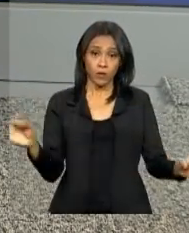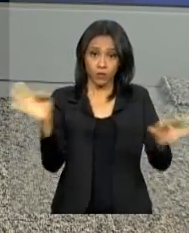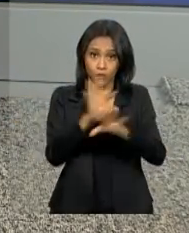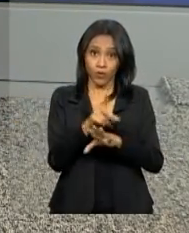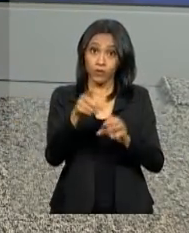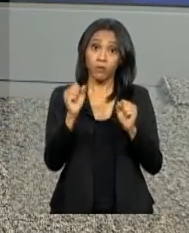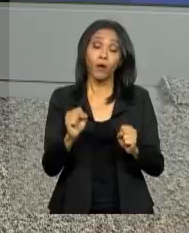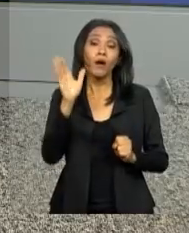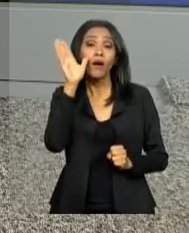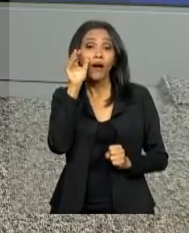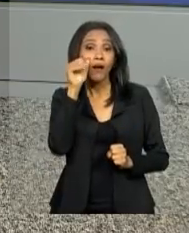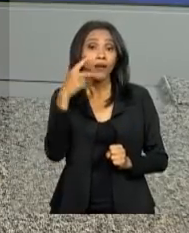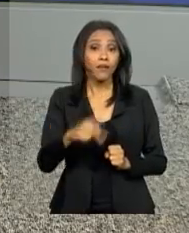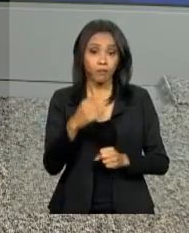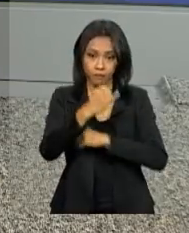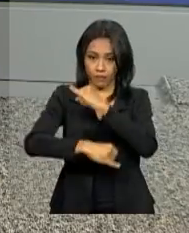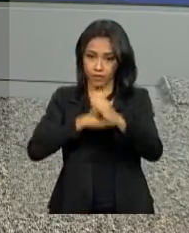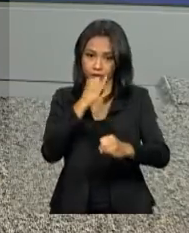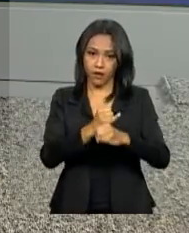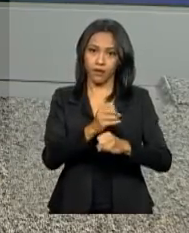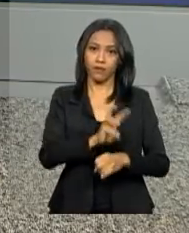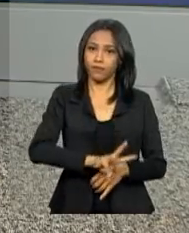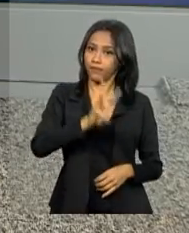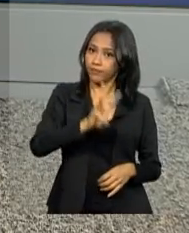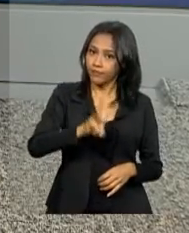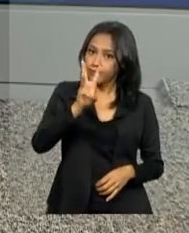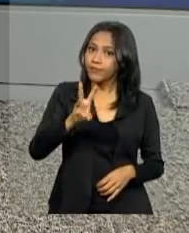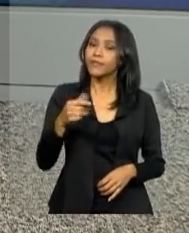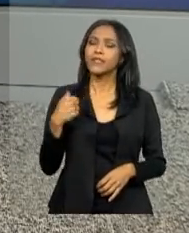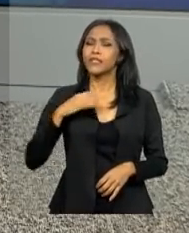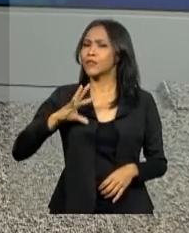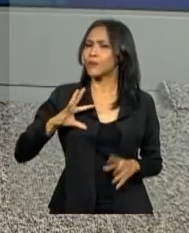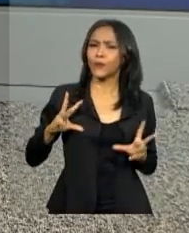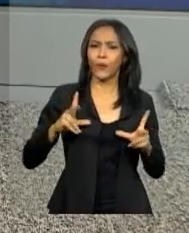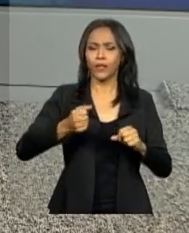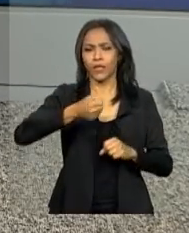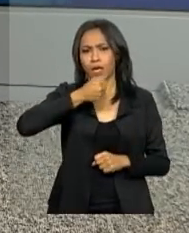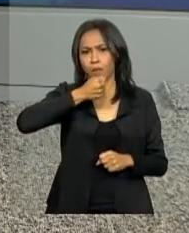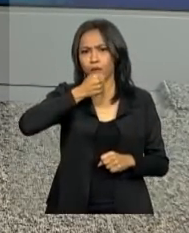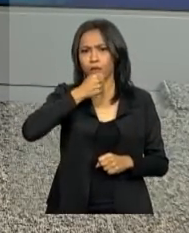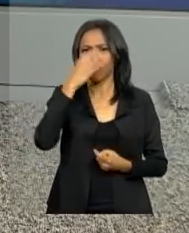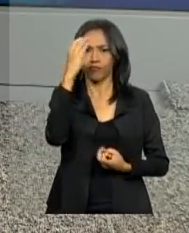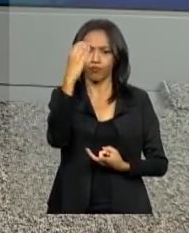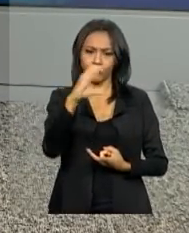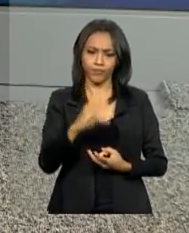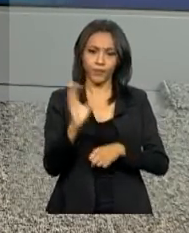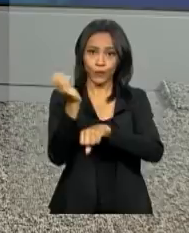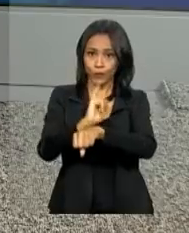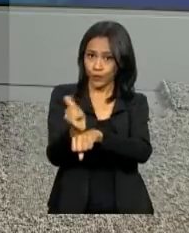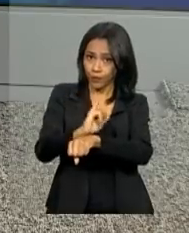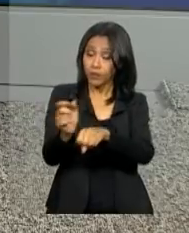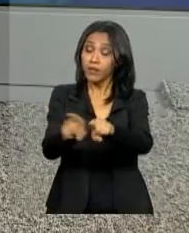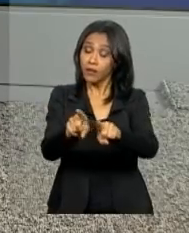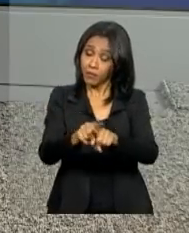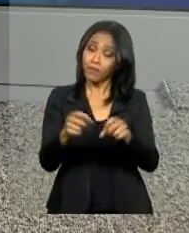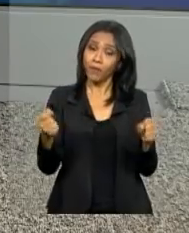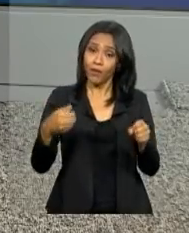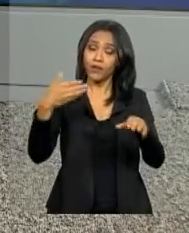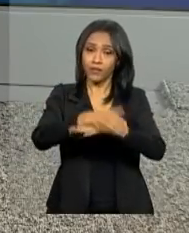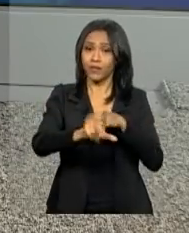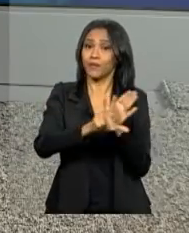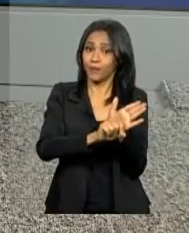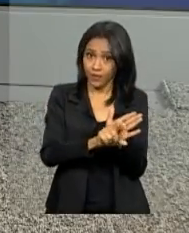programação ao vivo pelo site da NBR e todas as reportagens estão em nosso canal no YouTube. Acesse também o nosso perfil no